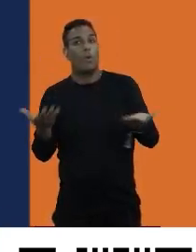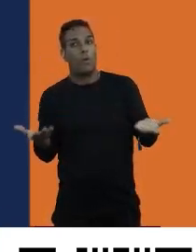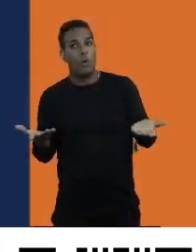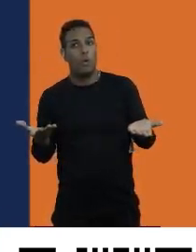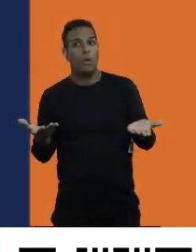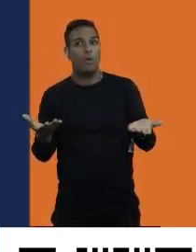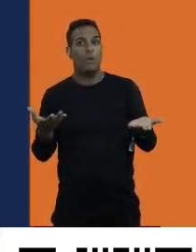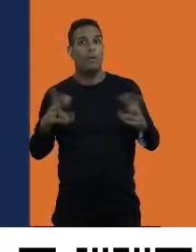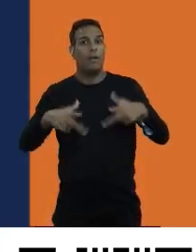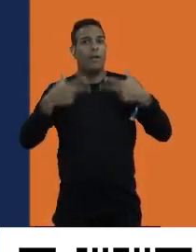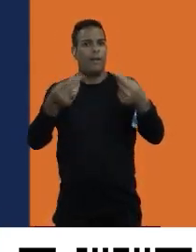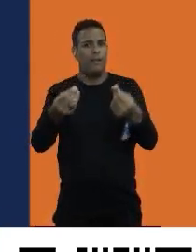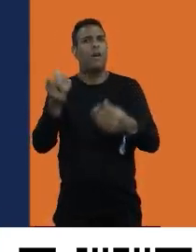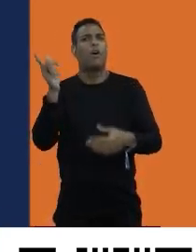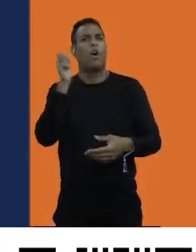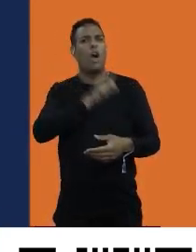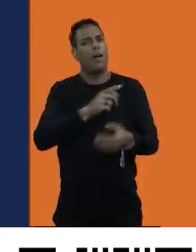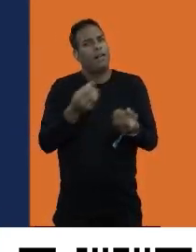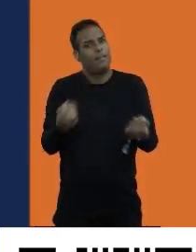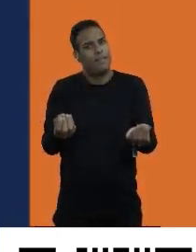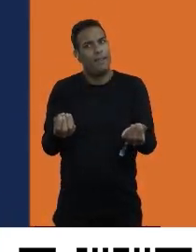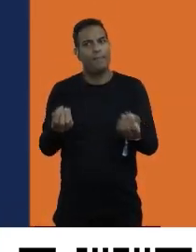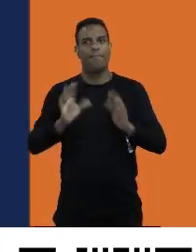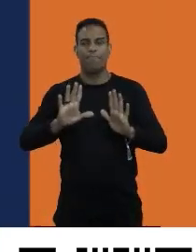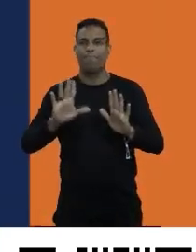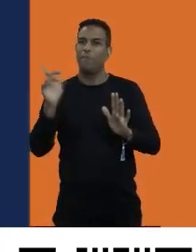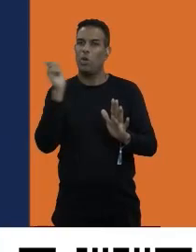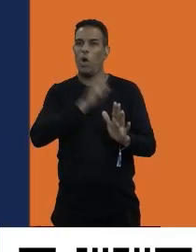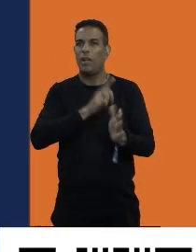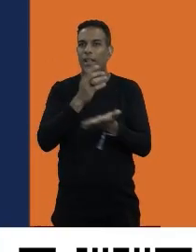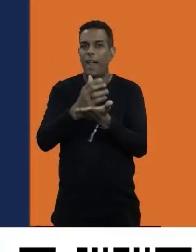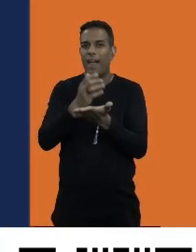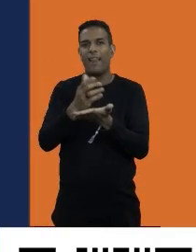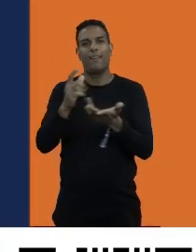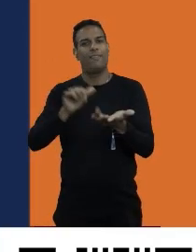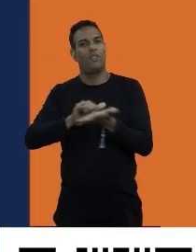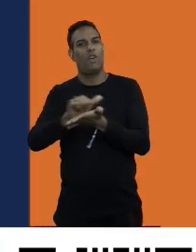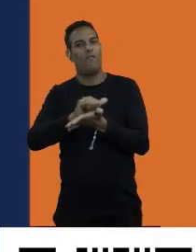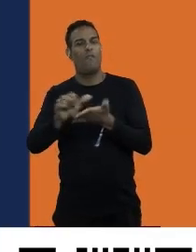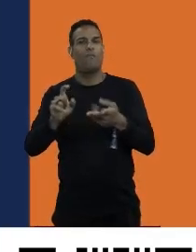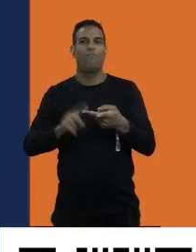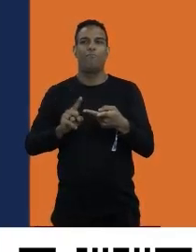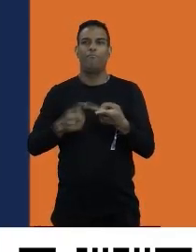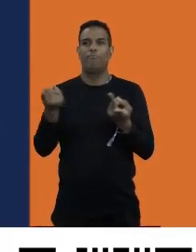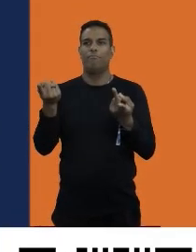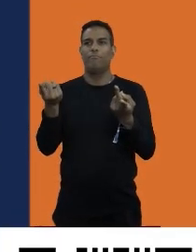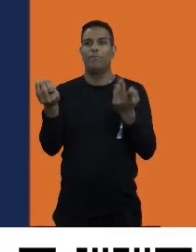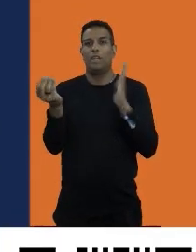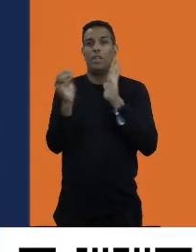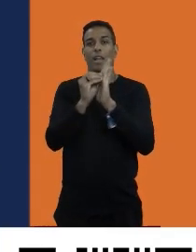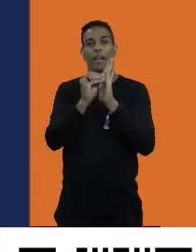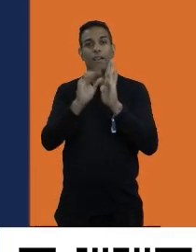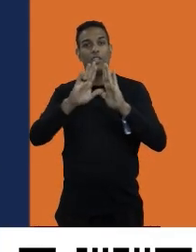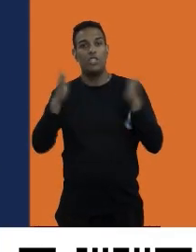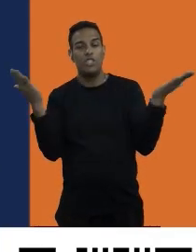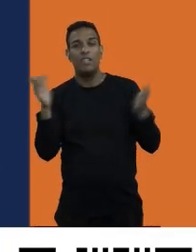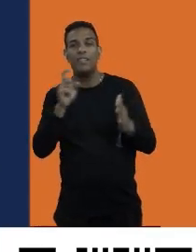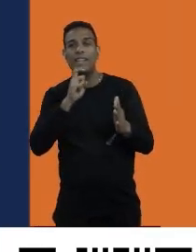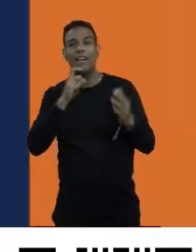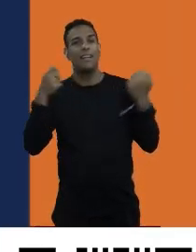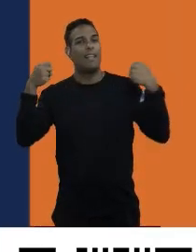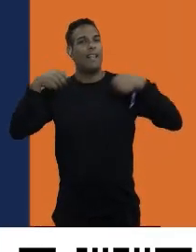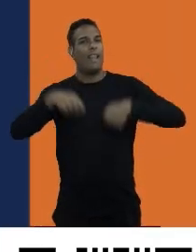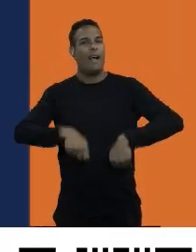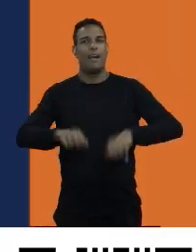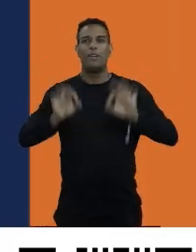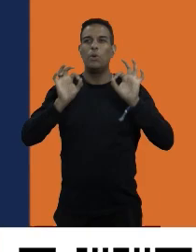aquela lembrancinha que eu sei que vocês vão trazer para mim, né? Hein? Ah, aquela caneca de Nova York, hein? Vai estar aquele imã de geladeira de Nova York? Aquela camisa